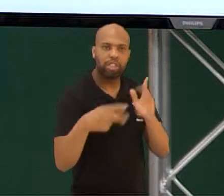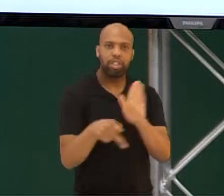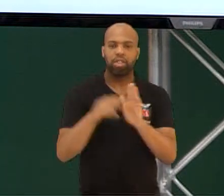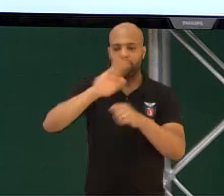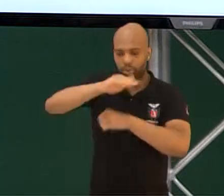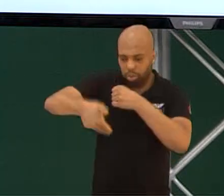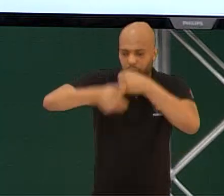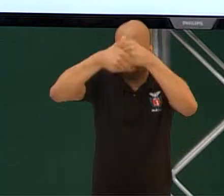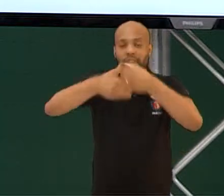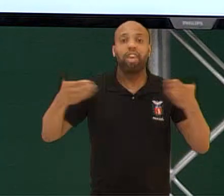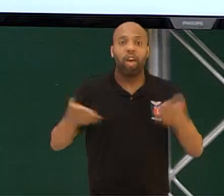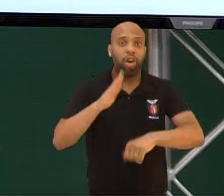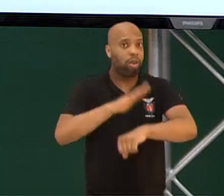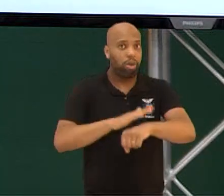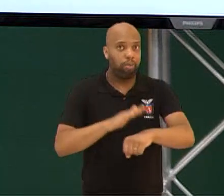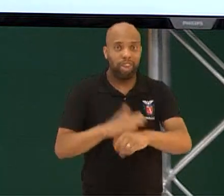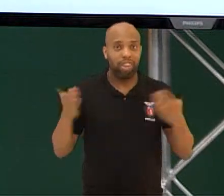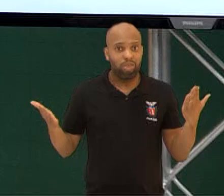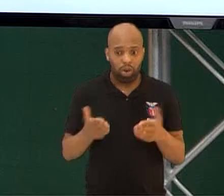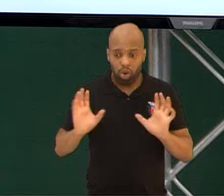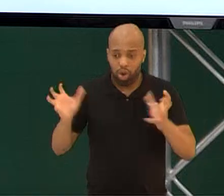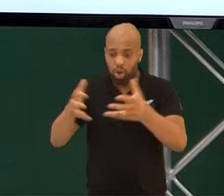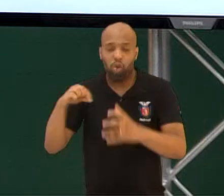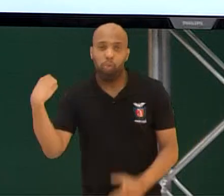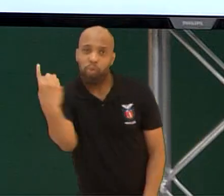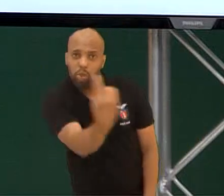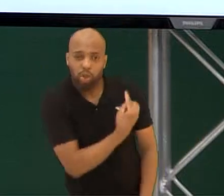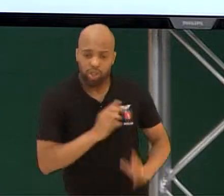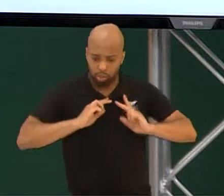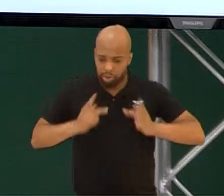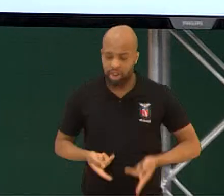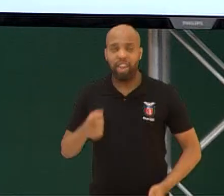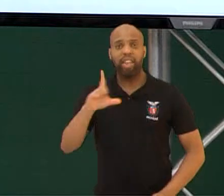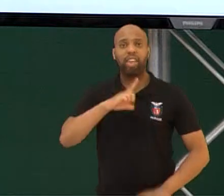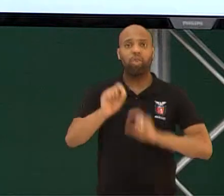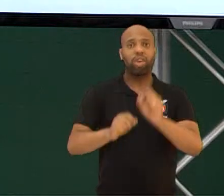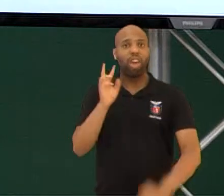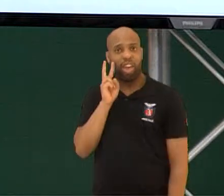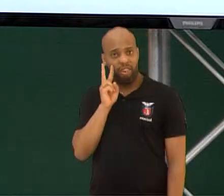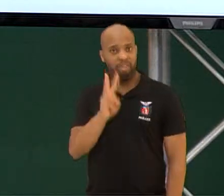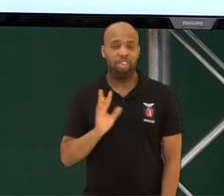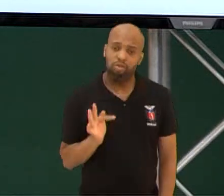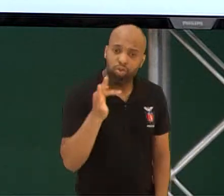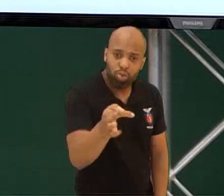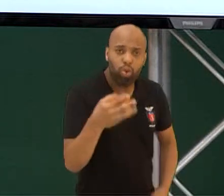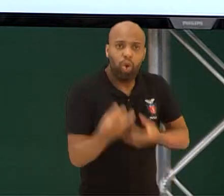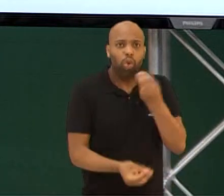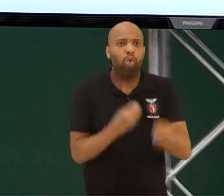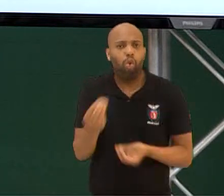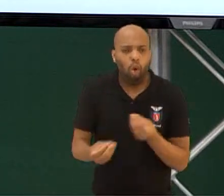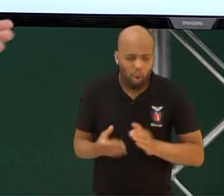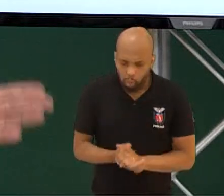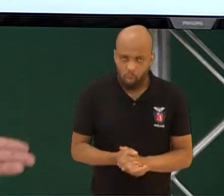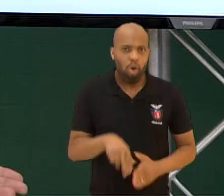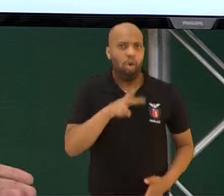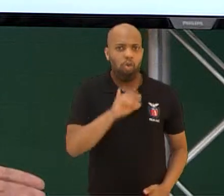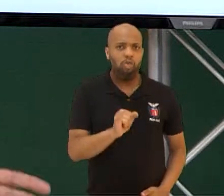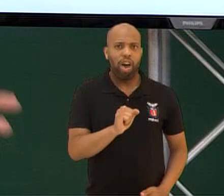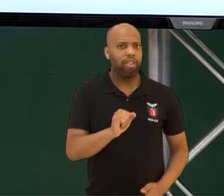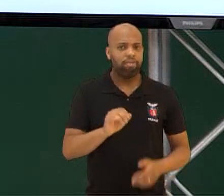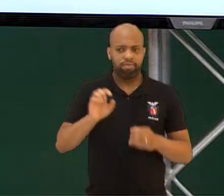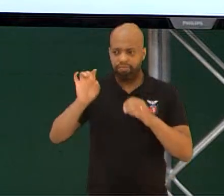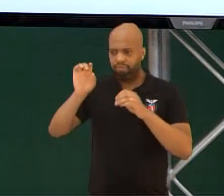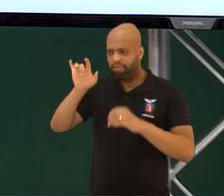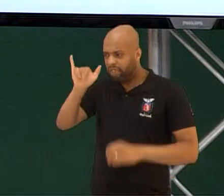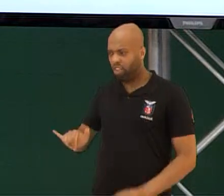pensarmos agora, chegou o momento que a nossa geração precisa olhar para frente, precisa olhar para as próximas gerações. O que nós vamos deixar? Então, daquela vegetação original,